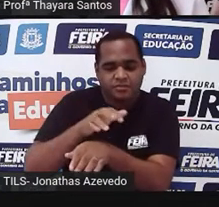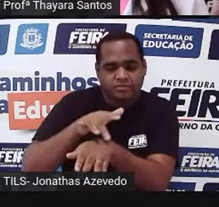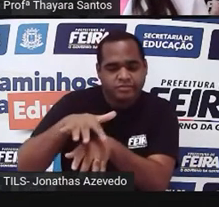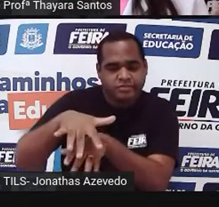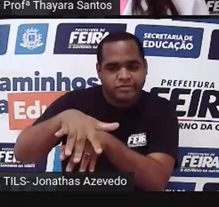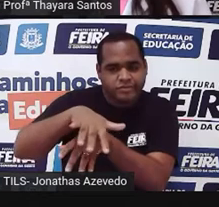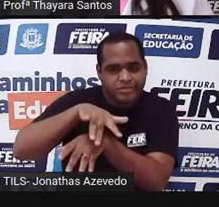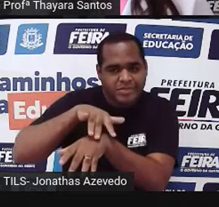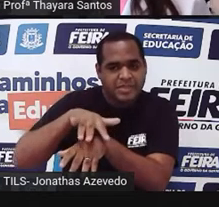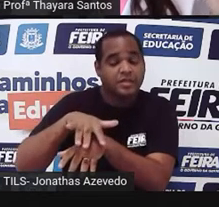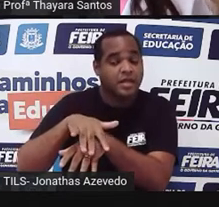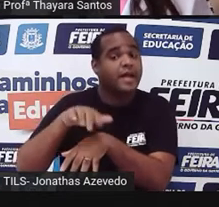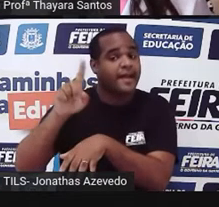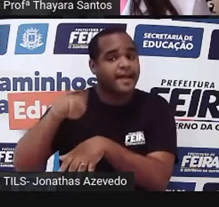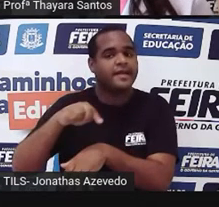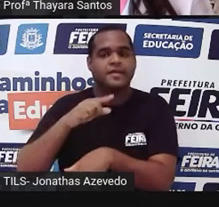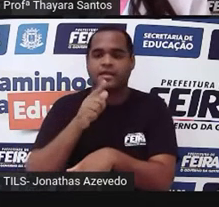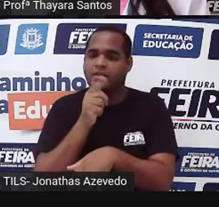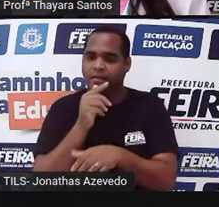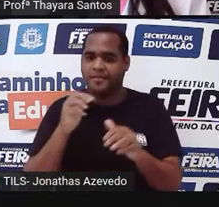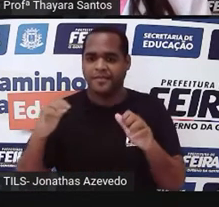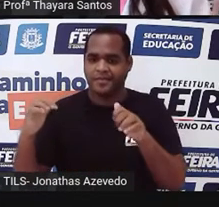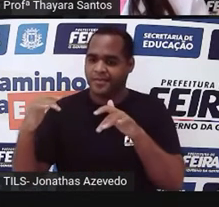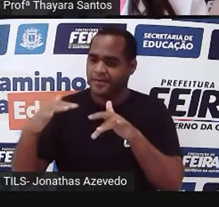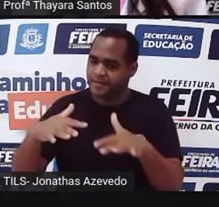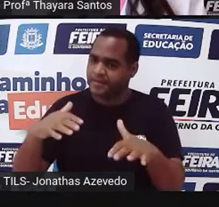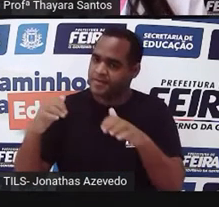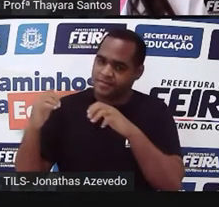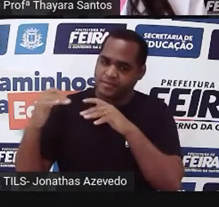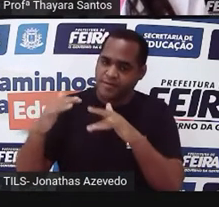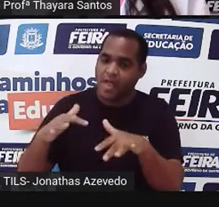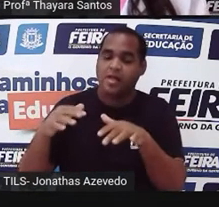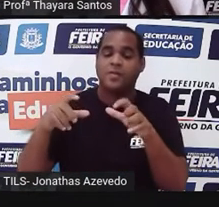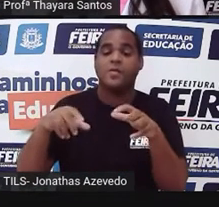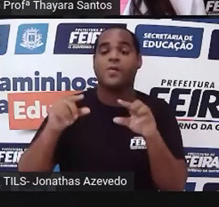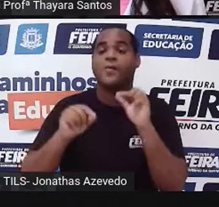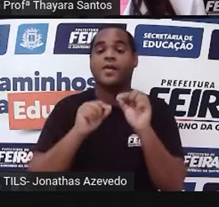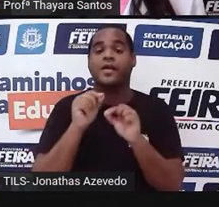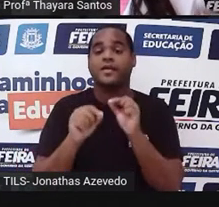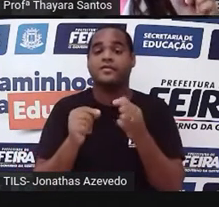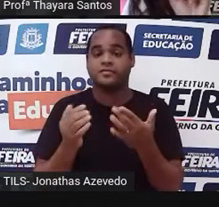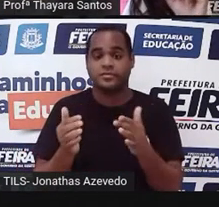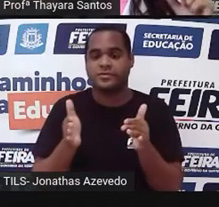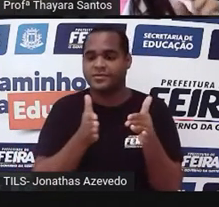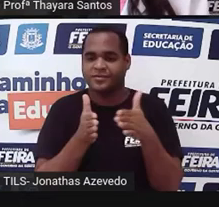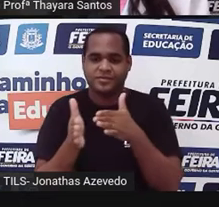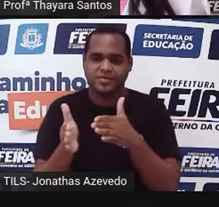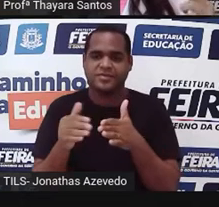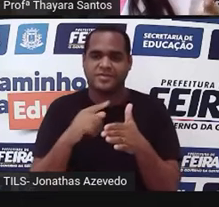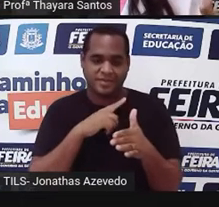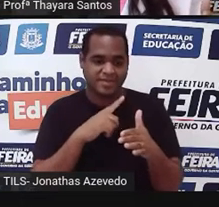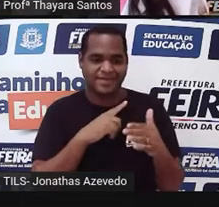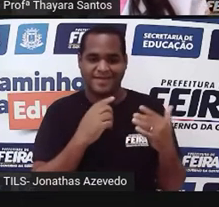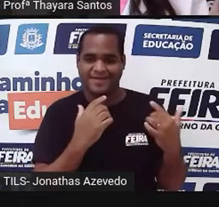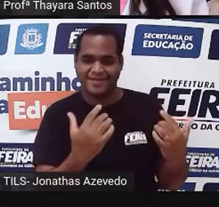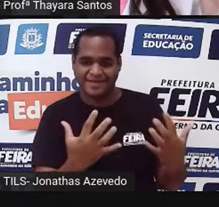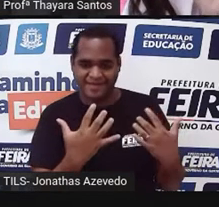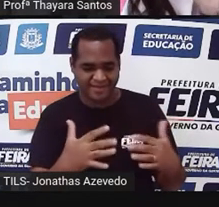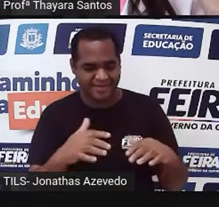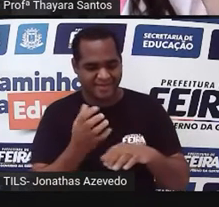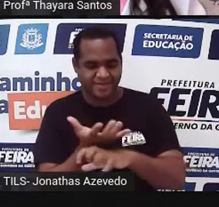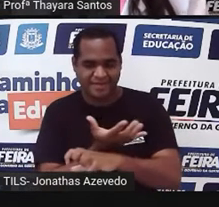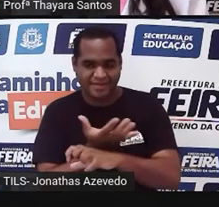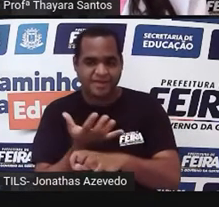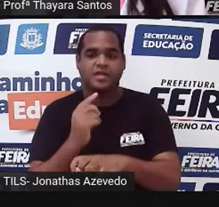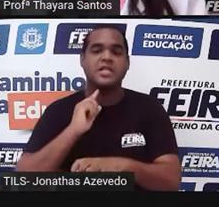enchente, a enchente vai trazer tudo, vai ter que desembocar em algum lugar, esse lugar vai ser o rio. Se tem a vegetação na borda,